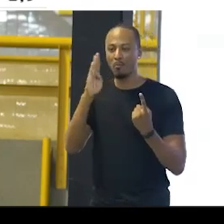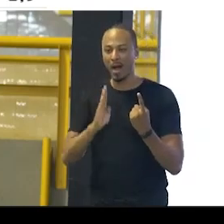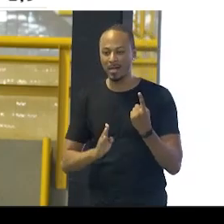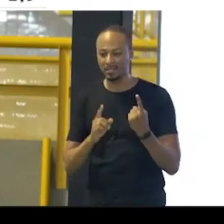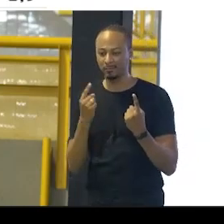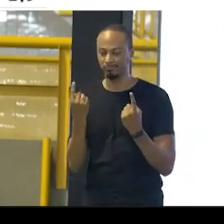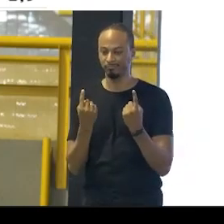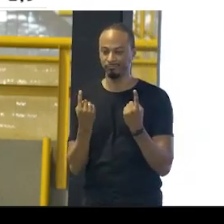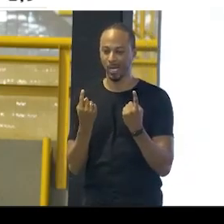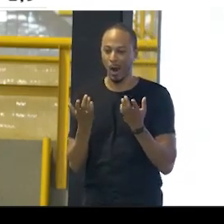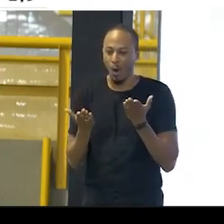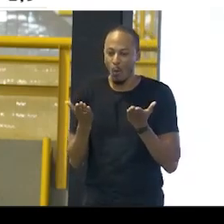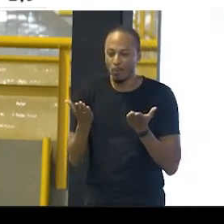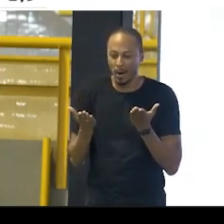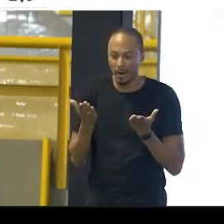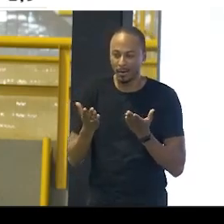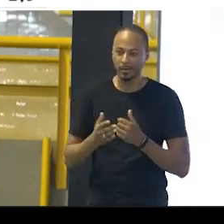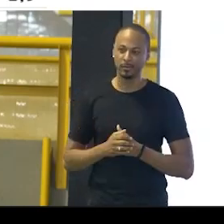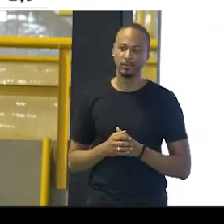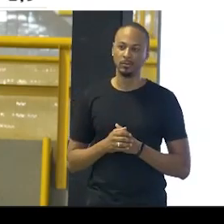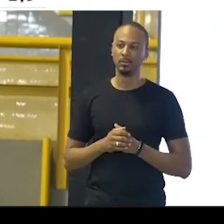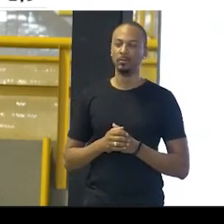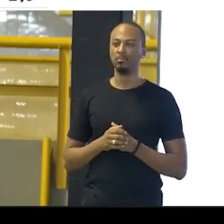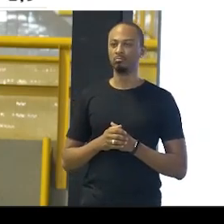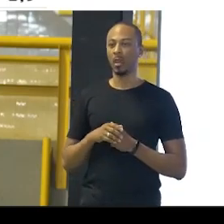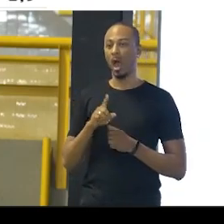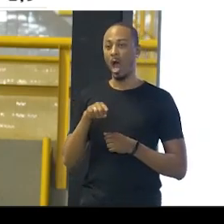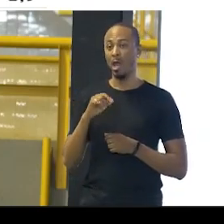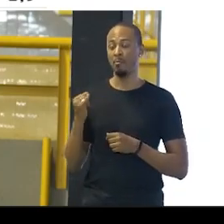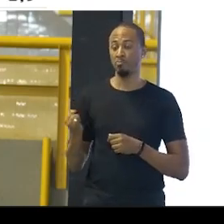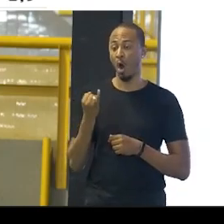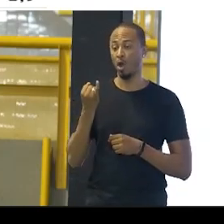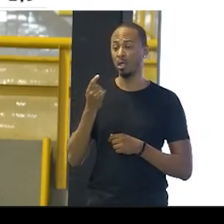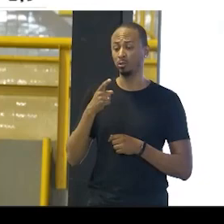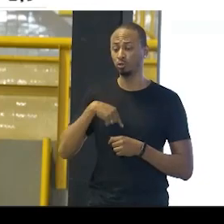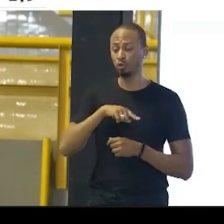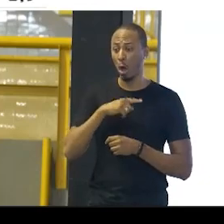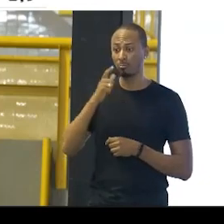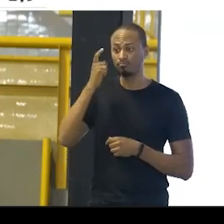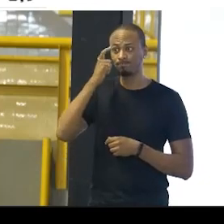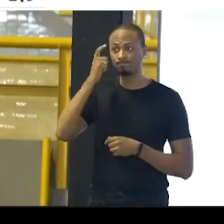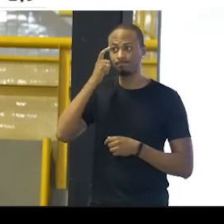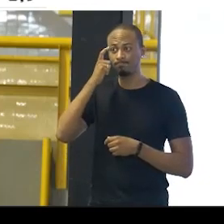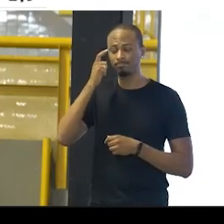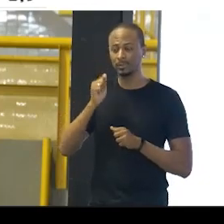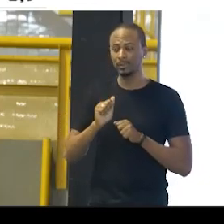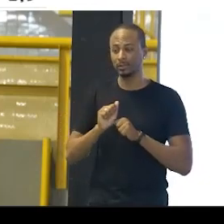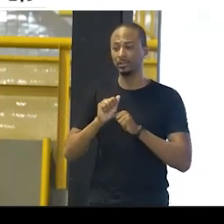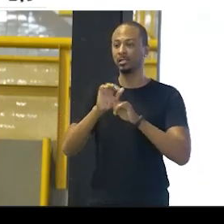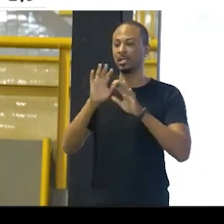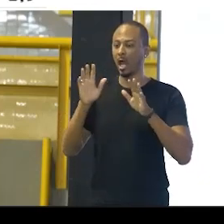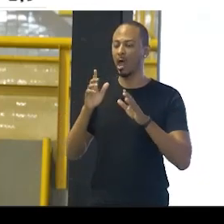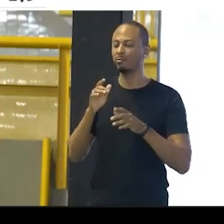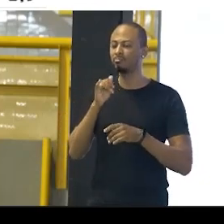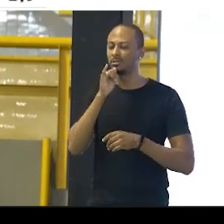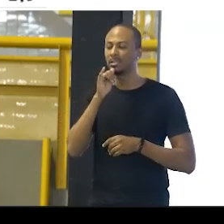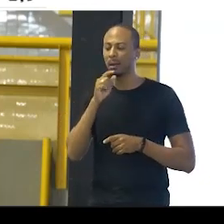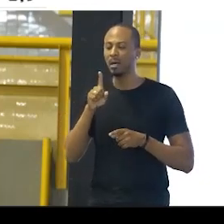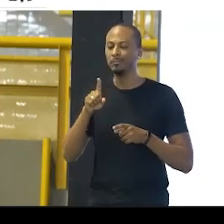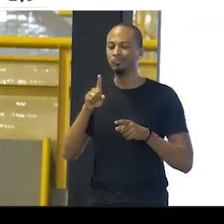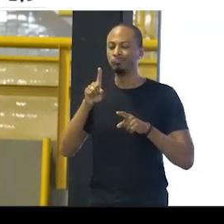gente ter, tá, essa conclusão, tá? Para a gente dimensionar o nível de desenvolvimento